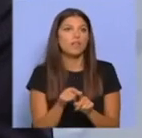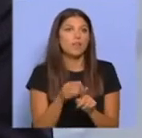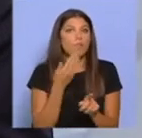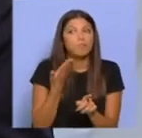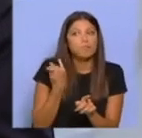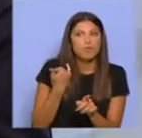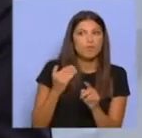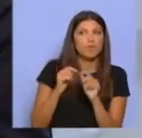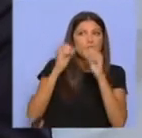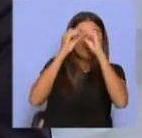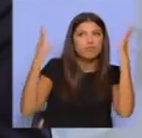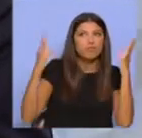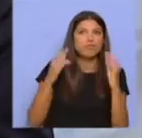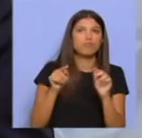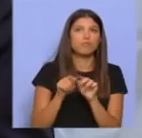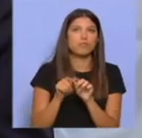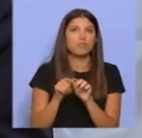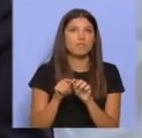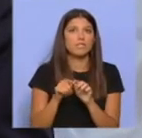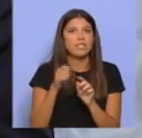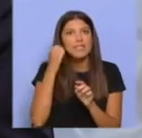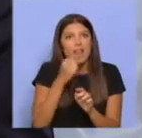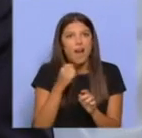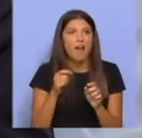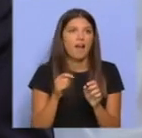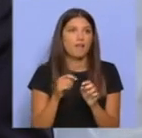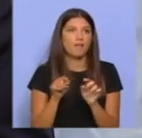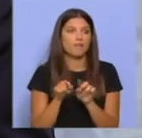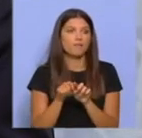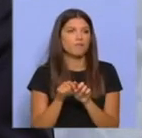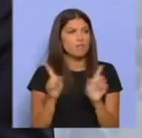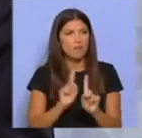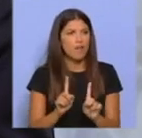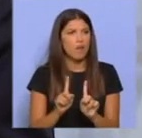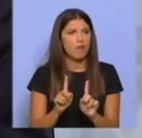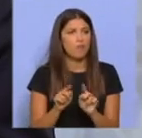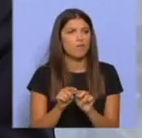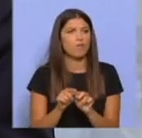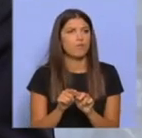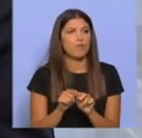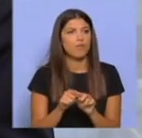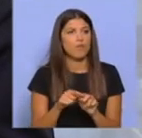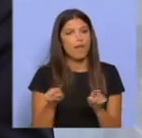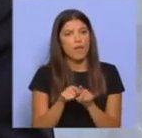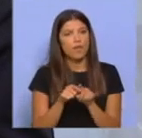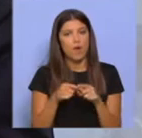é radical, no sentido de não reconhecer, por exemplo, que há um justo e